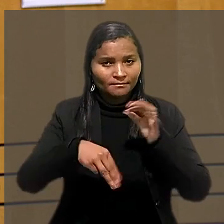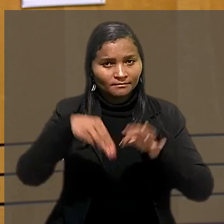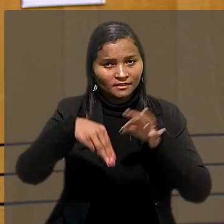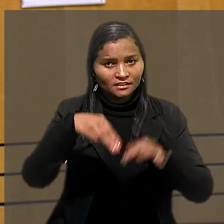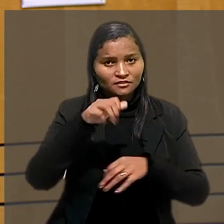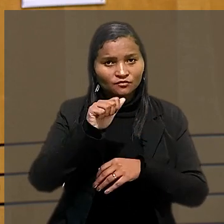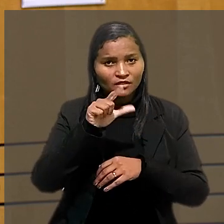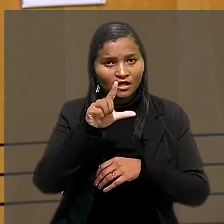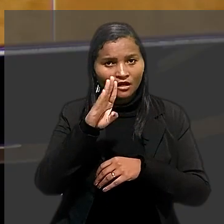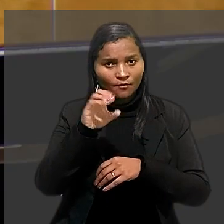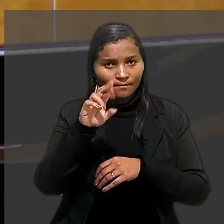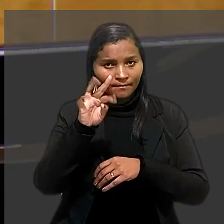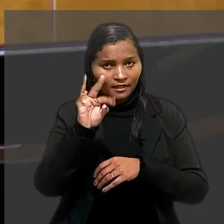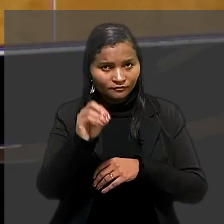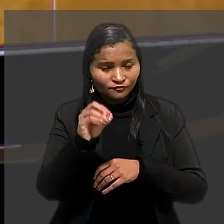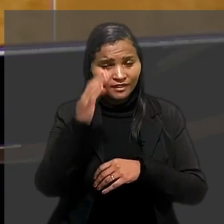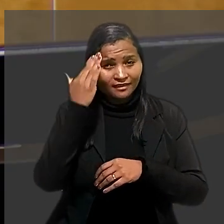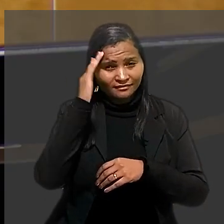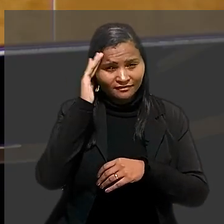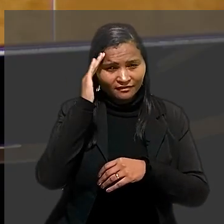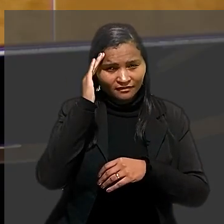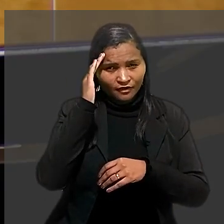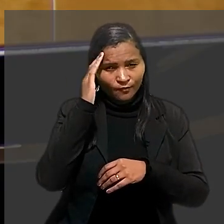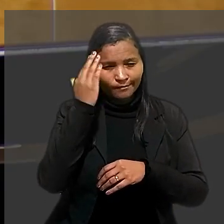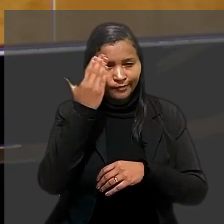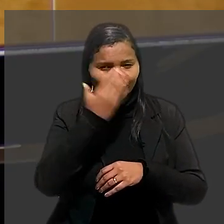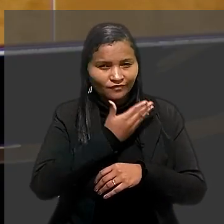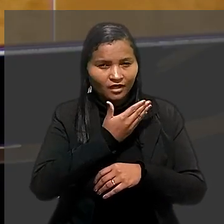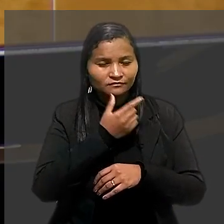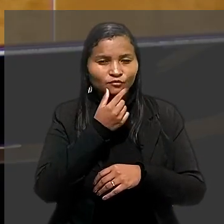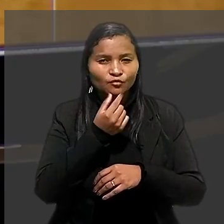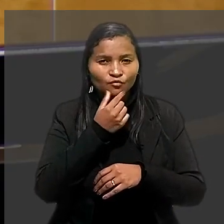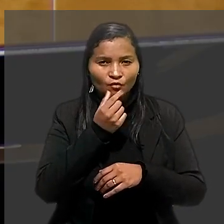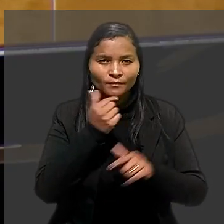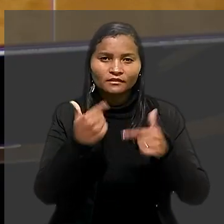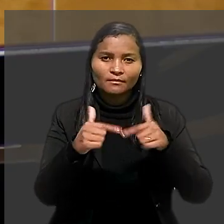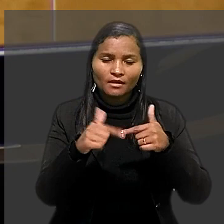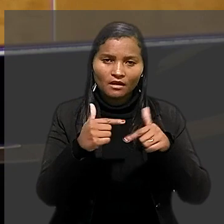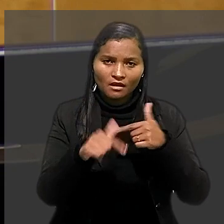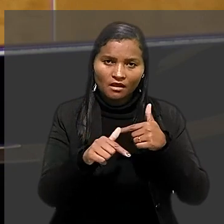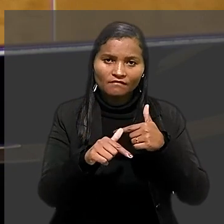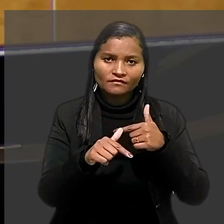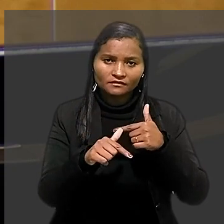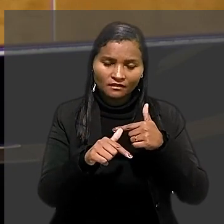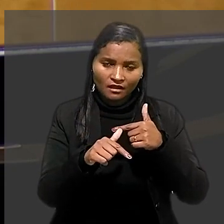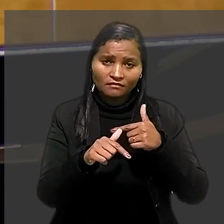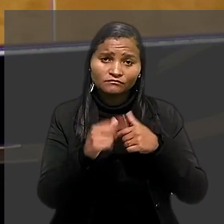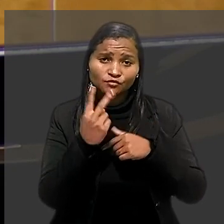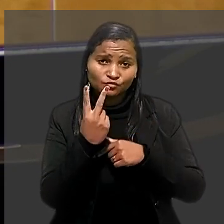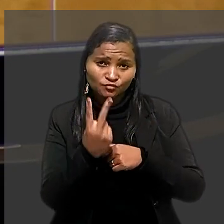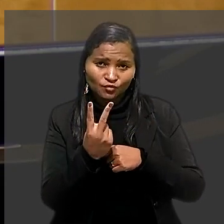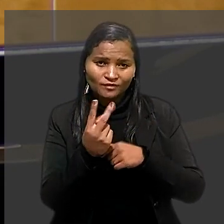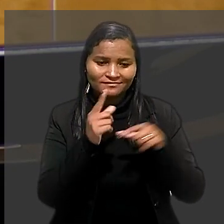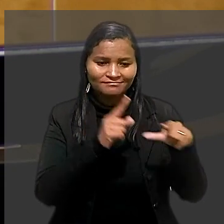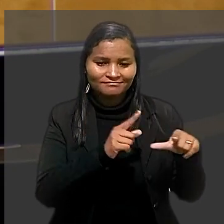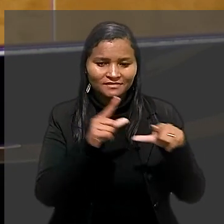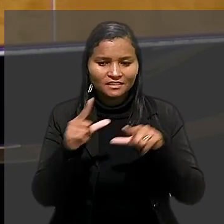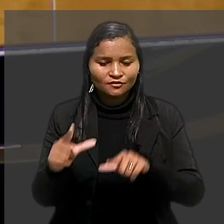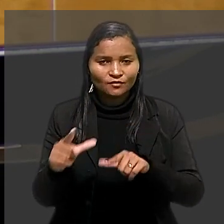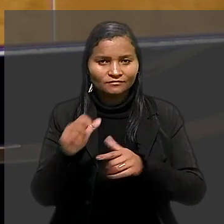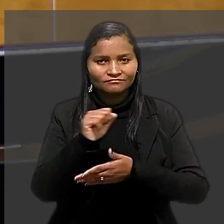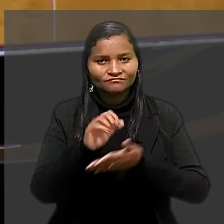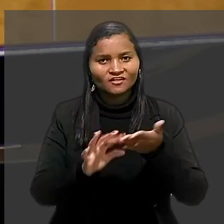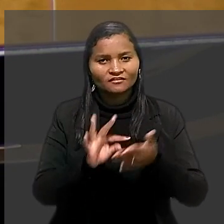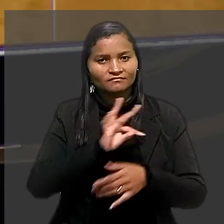ministro Alberto Balazeiro, entendeu que, no caso, ficou comprovado que o empregado exercia funções correspondentes a